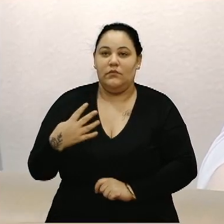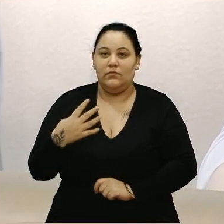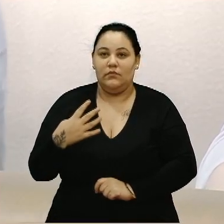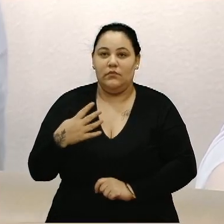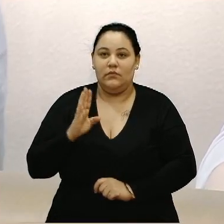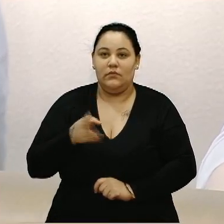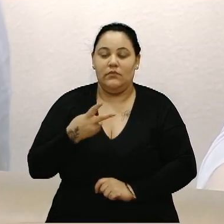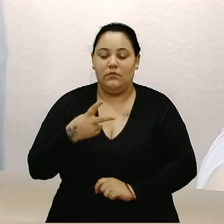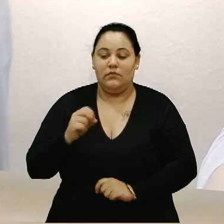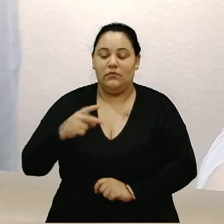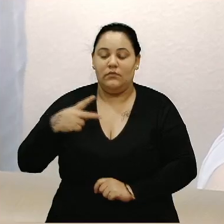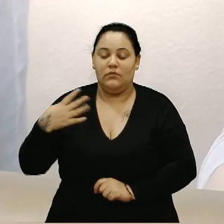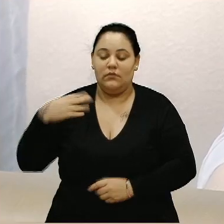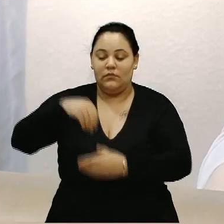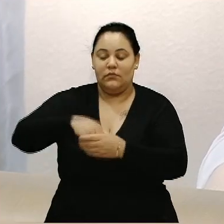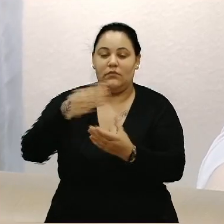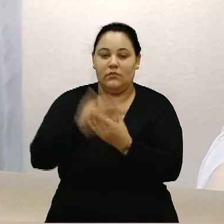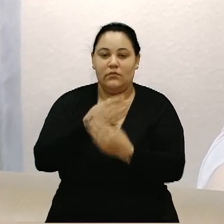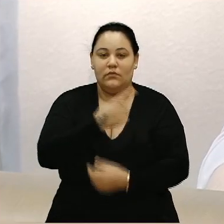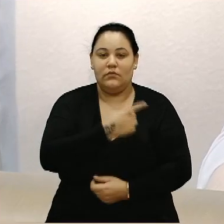114/2024, contido no processo número